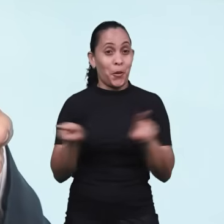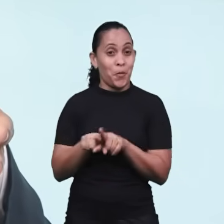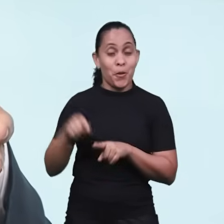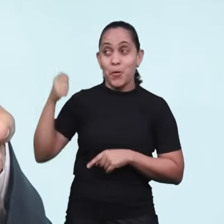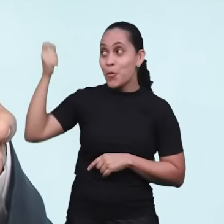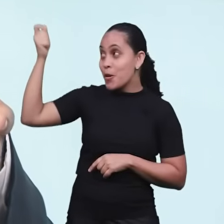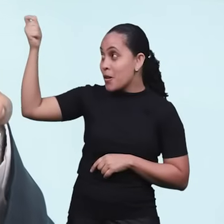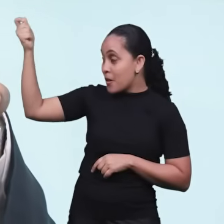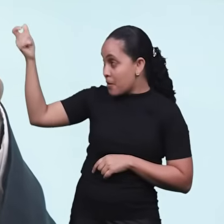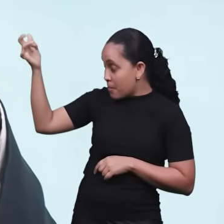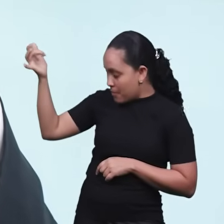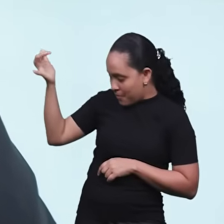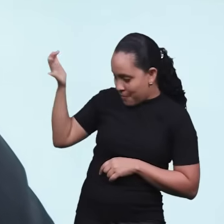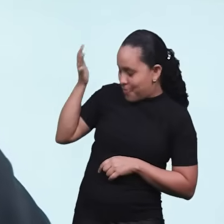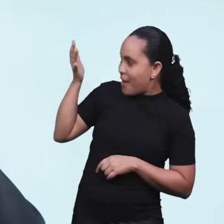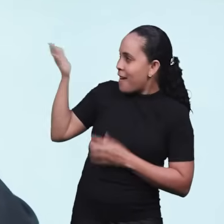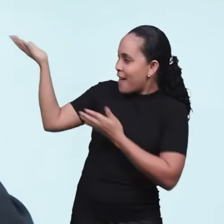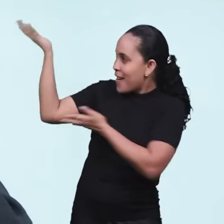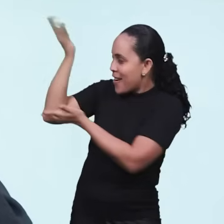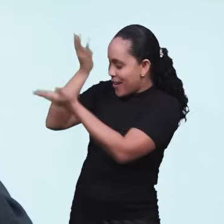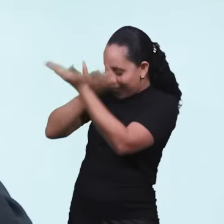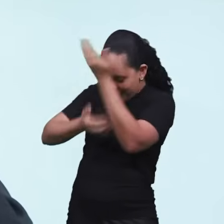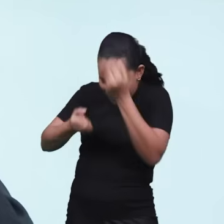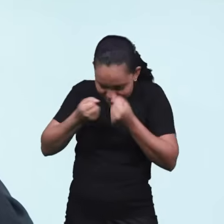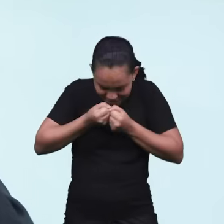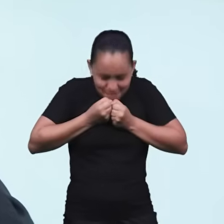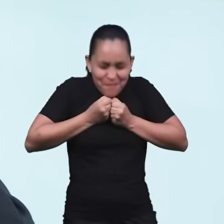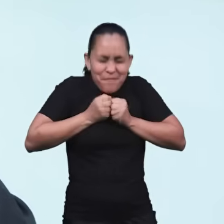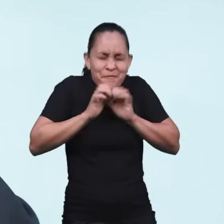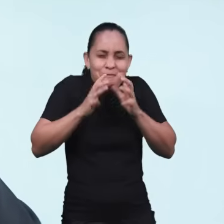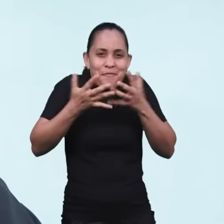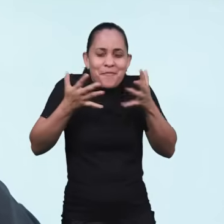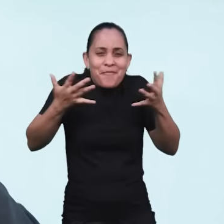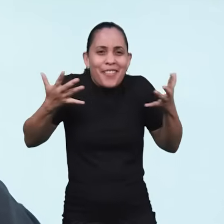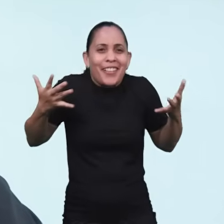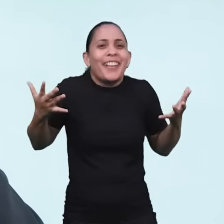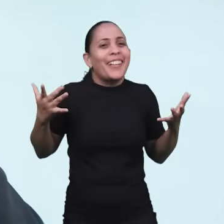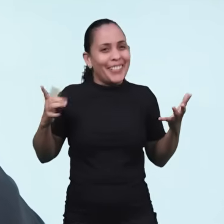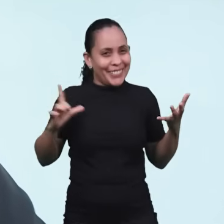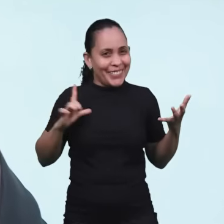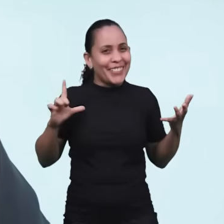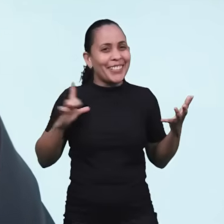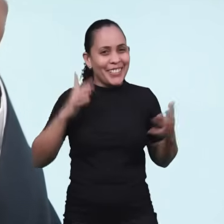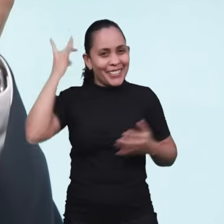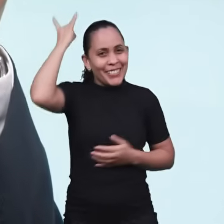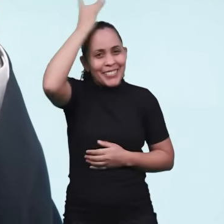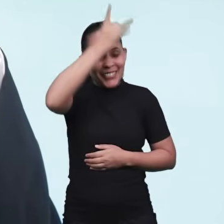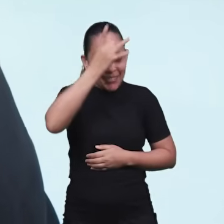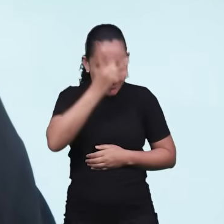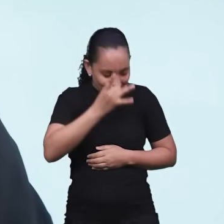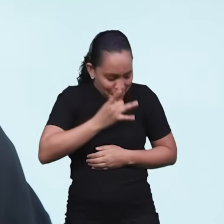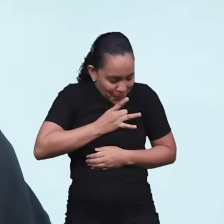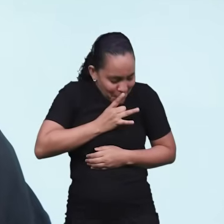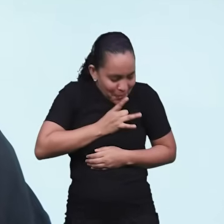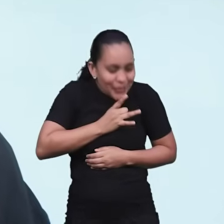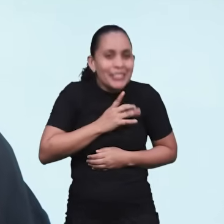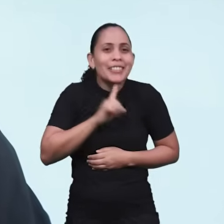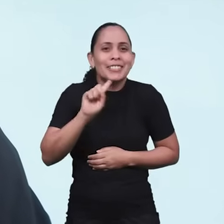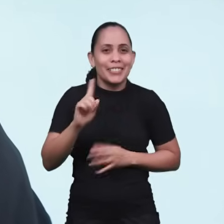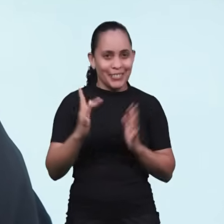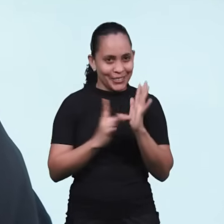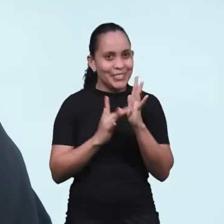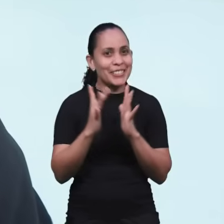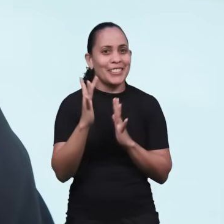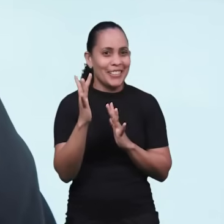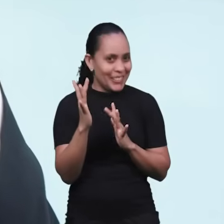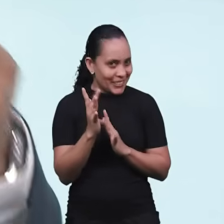fora. Então, como nós, como luz, nós estamos refletindo aquilo que nós estamos cheios por dentro, né?